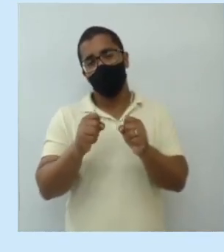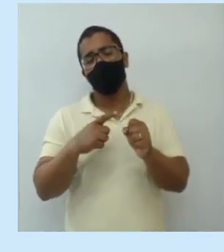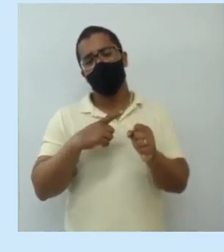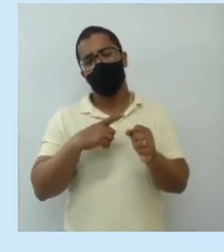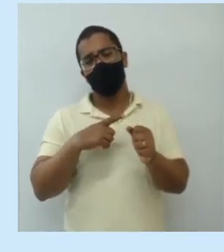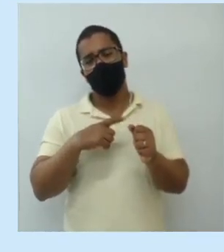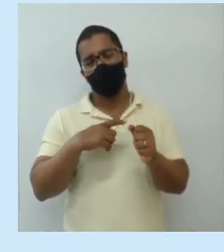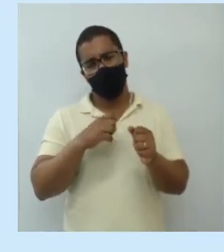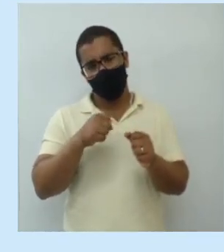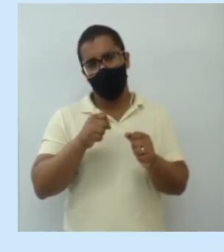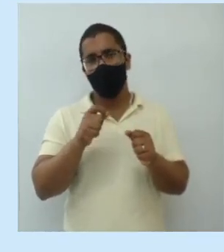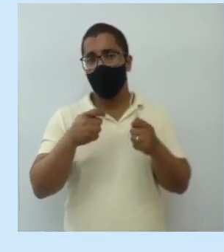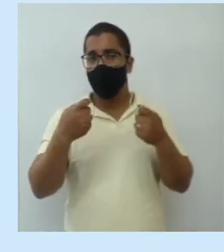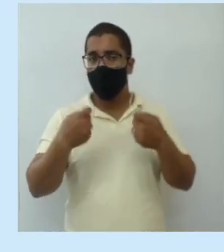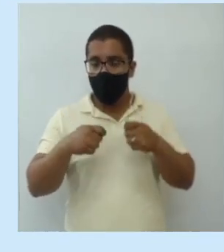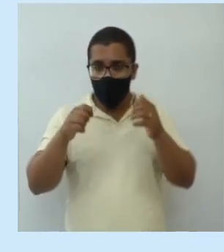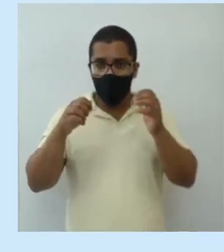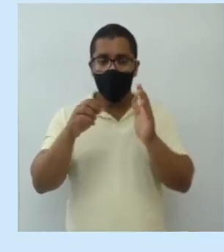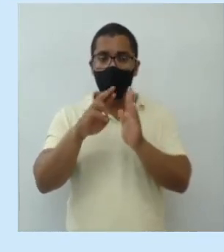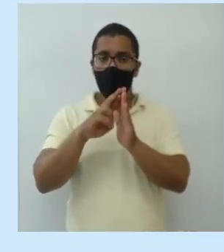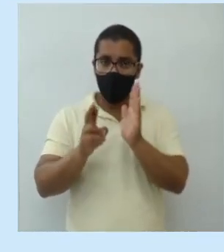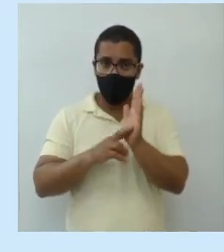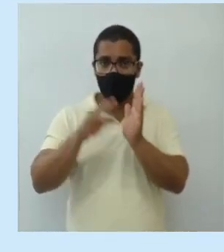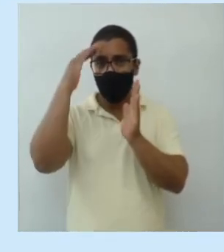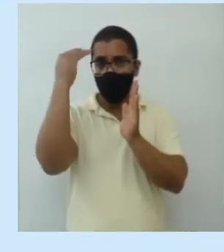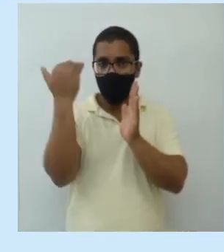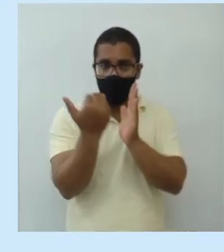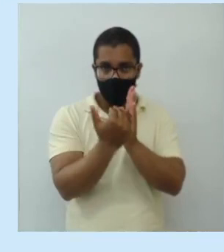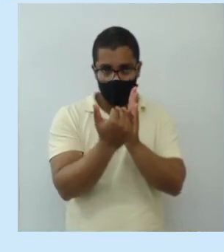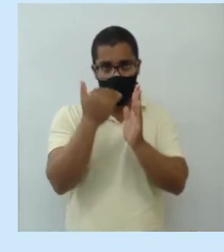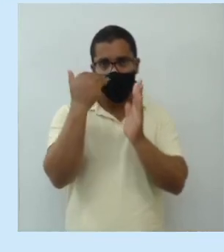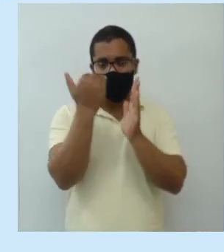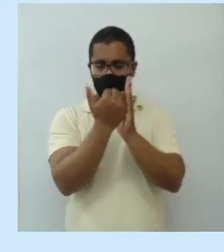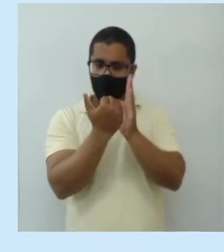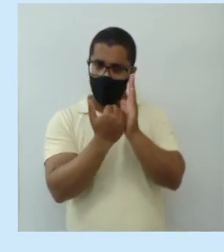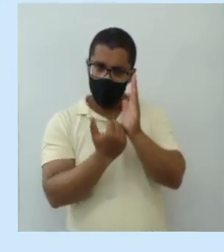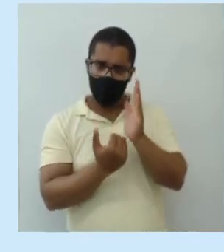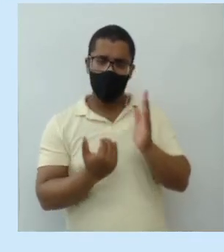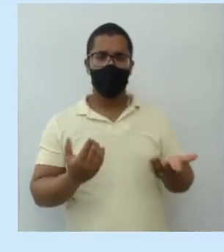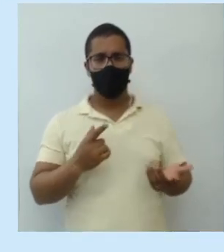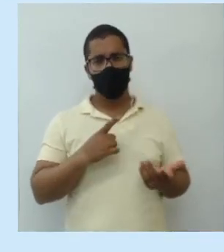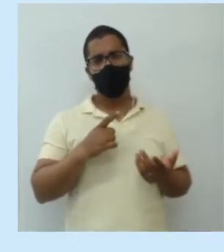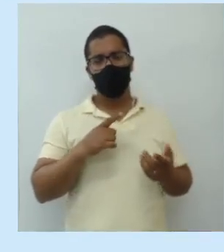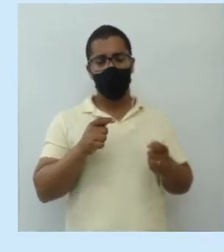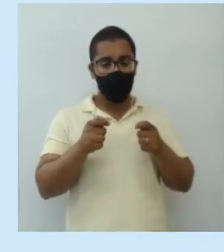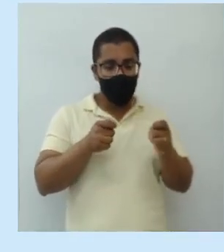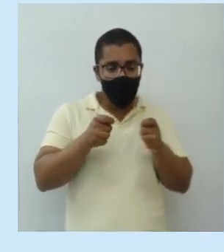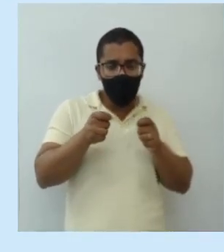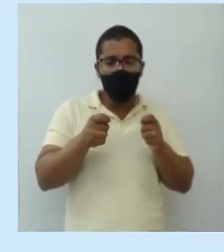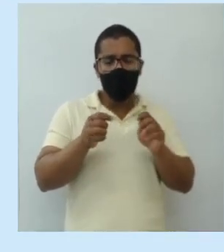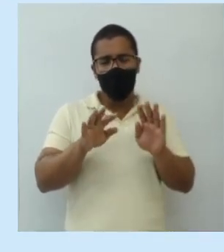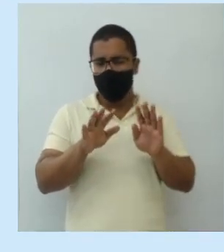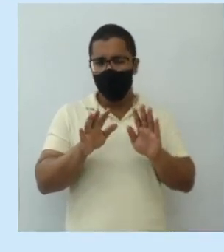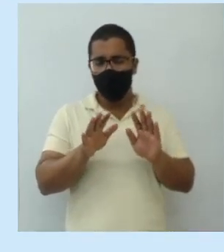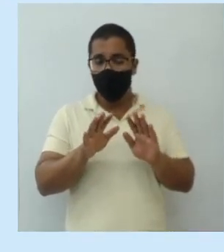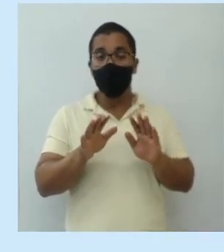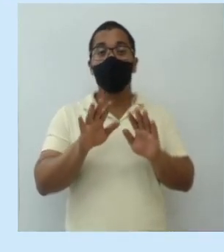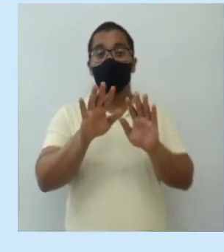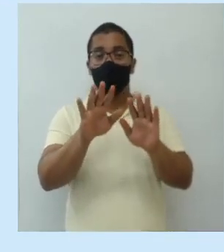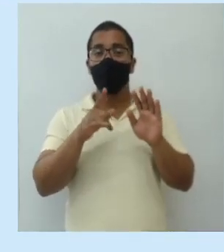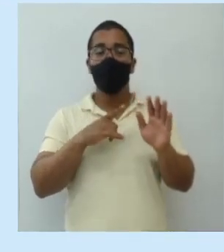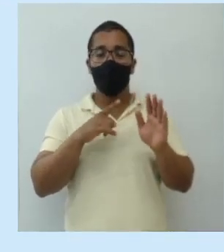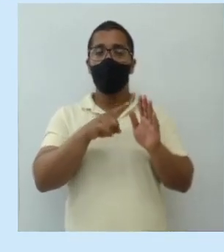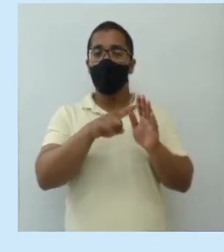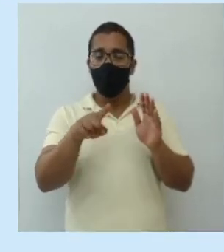forma disciplinada, né, que vai fugir às expectativas e ao controle, mas que